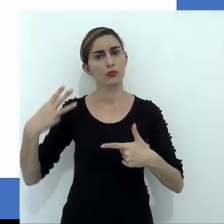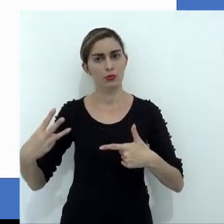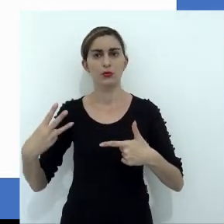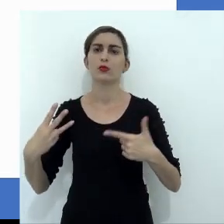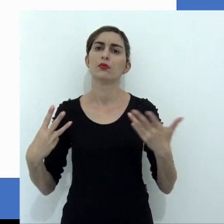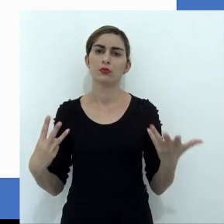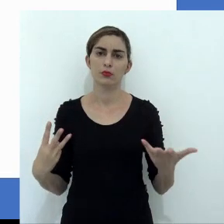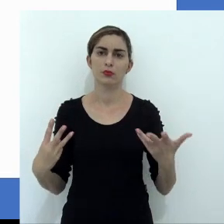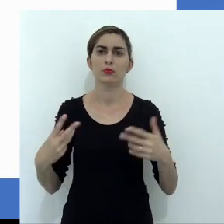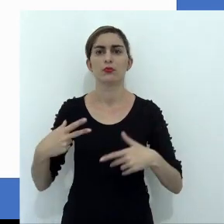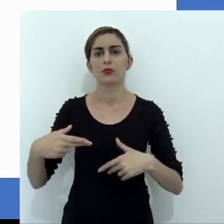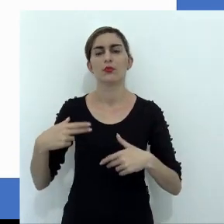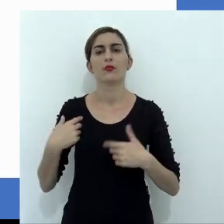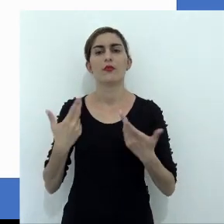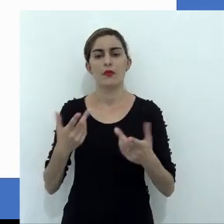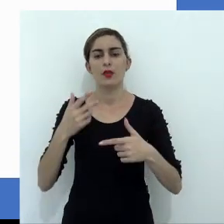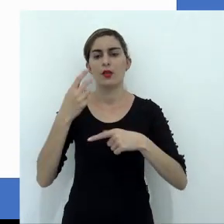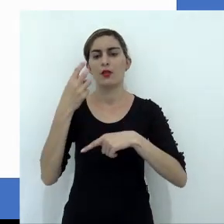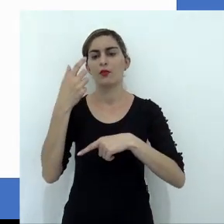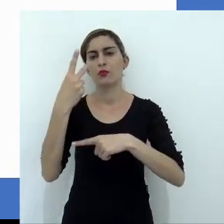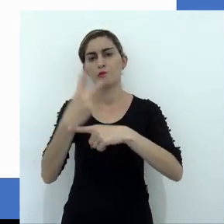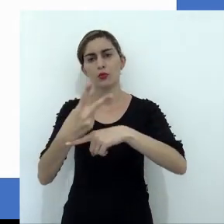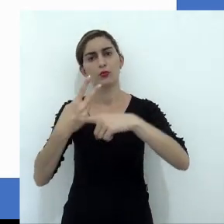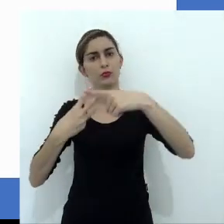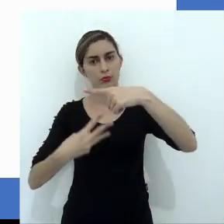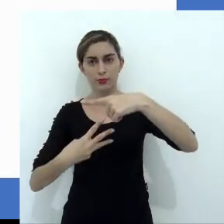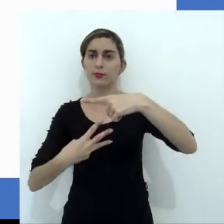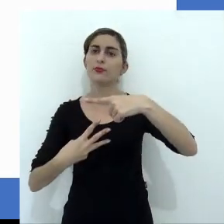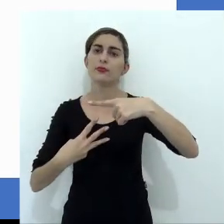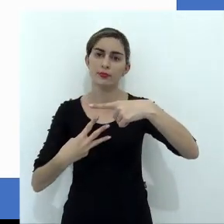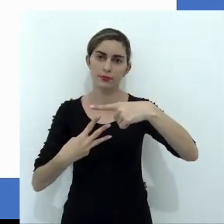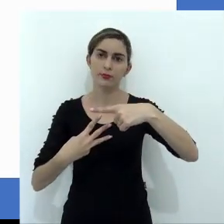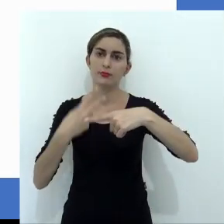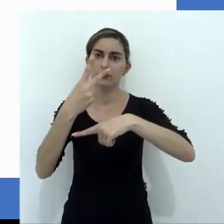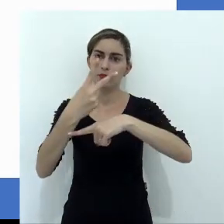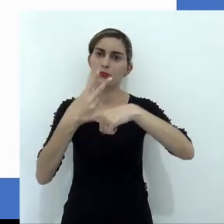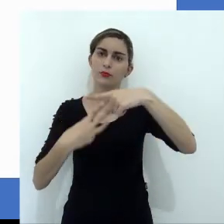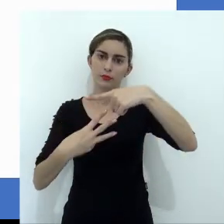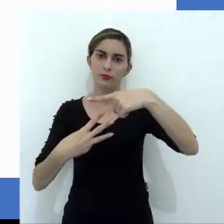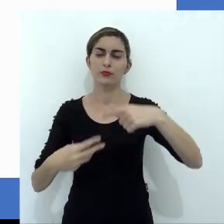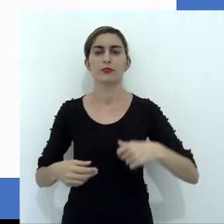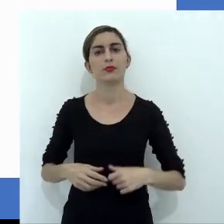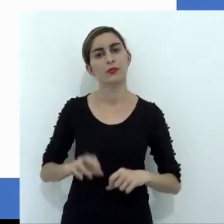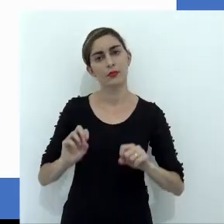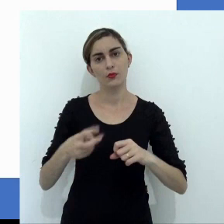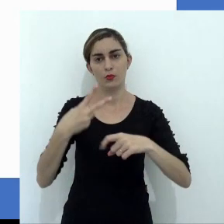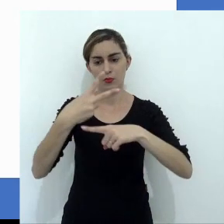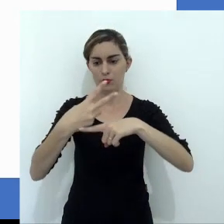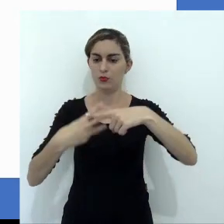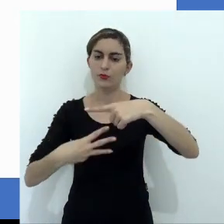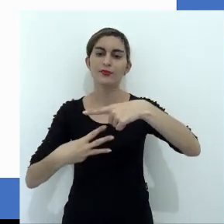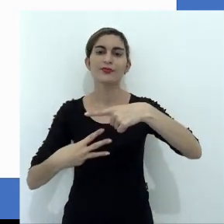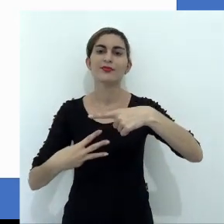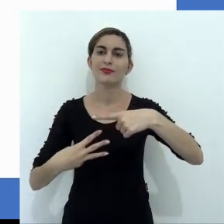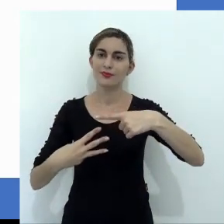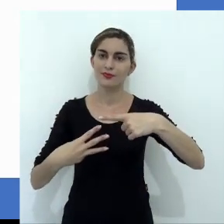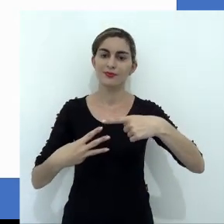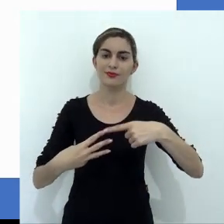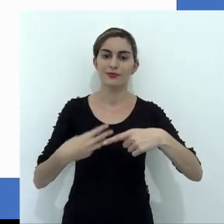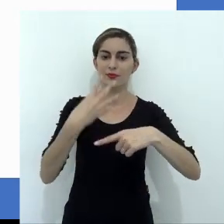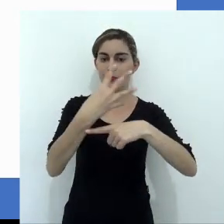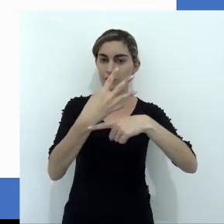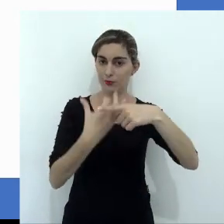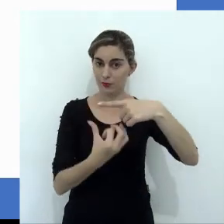é igual a 3. Sendo assim, a fração equivalente que a gente obtém aqui é a fração 2/3, ou seja, a fração